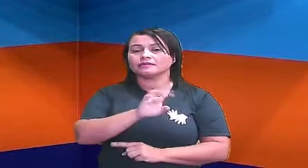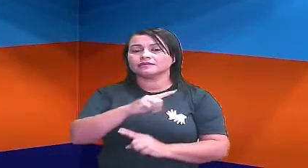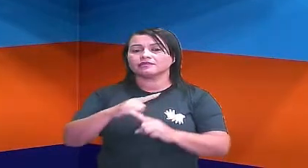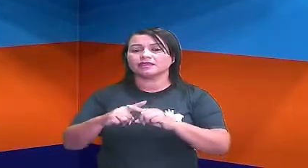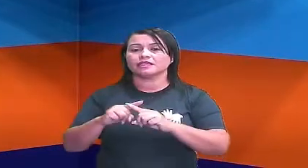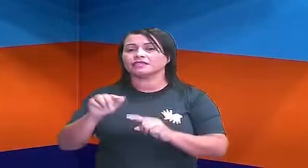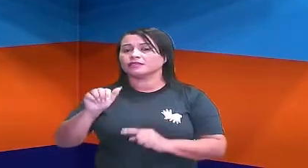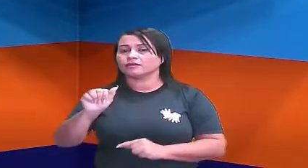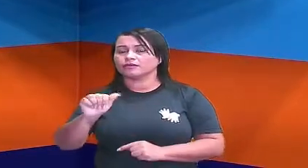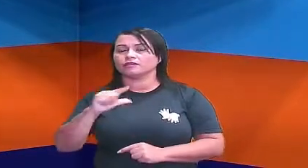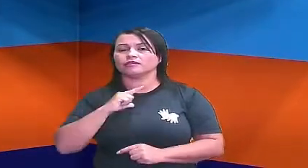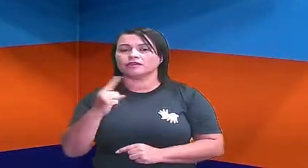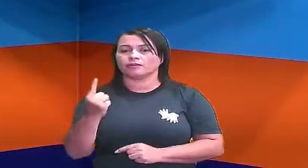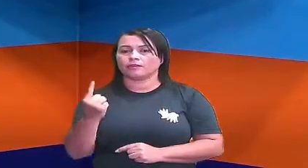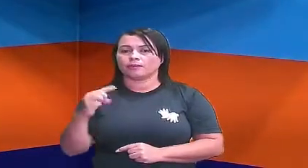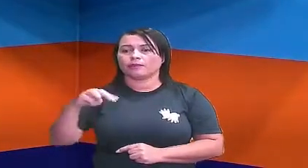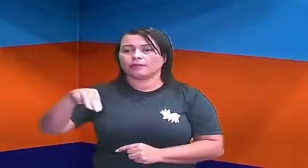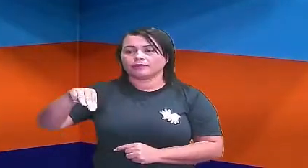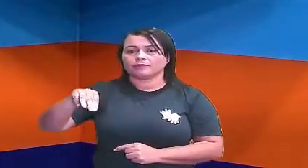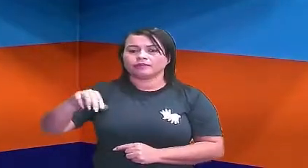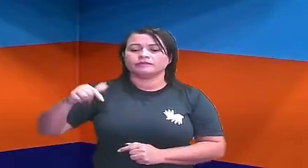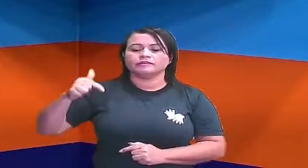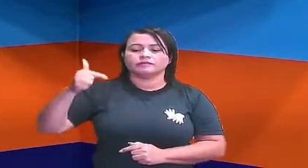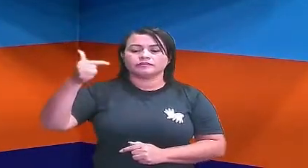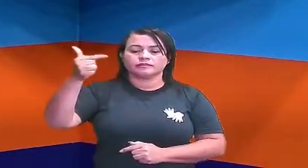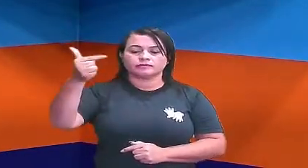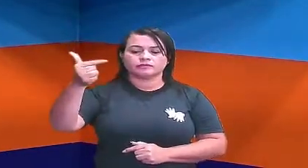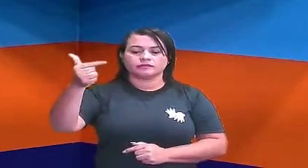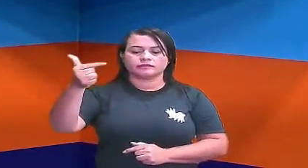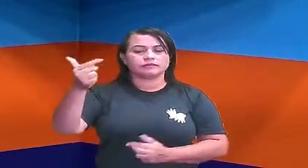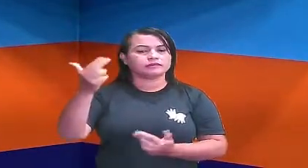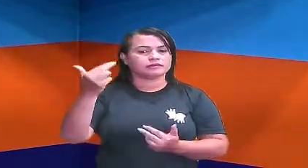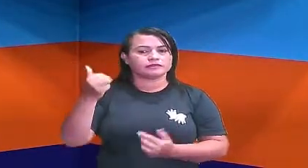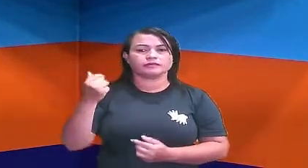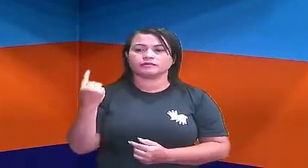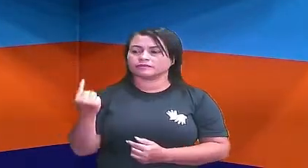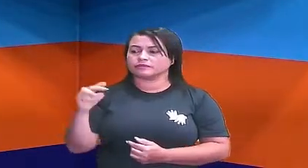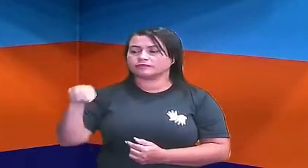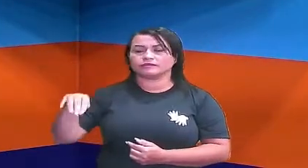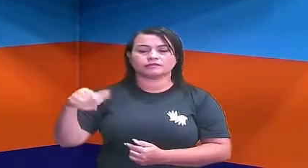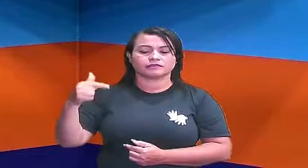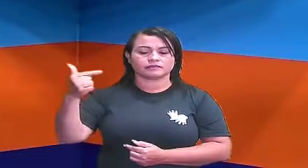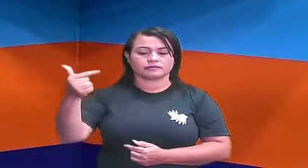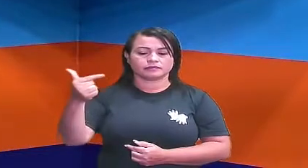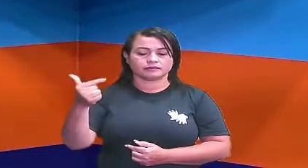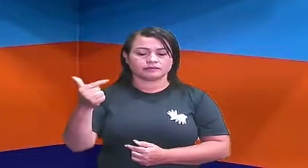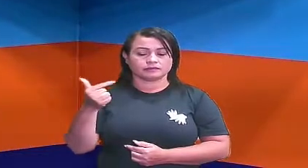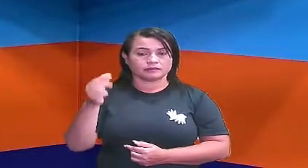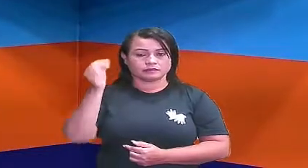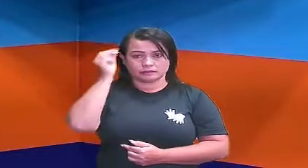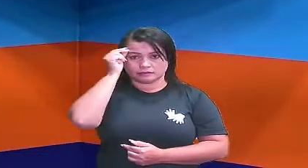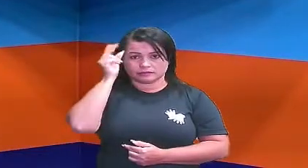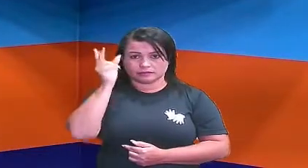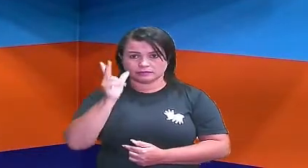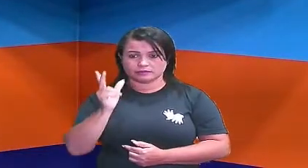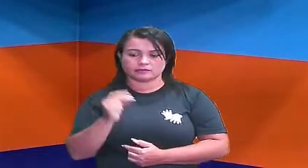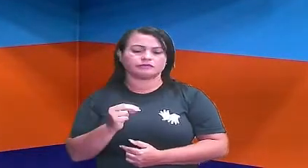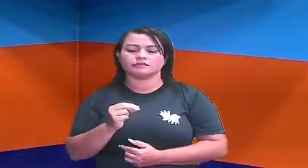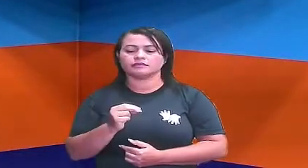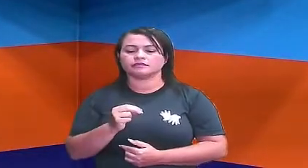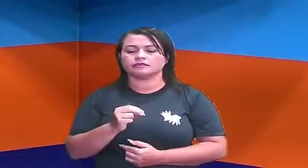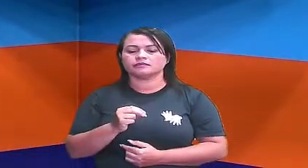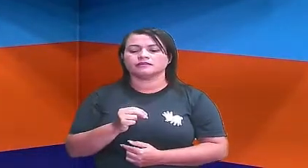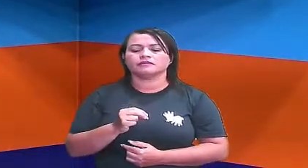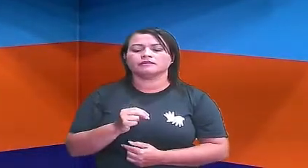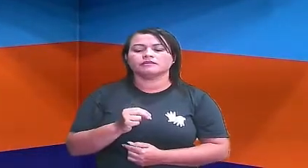1 metro ao quadrado. Então, 1 metro vezes 1 metro, 1 metro ao quadrado, ok? Se liga. A área